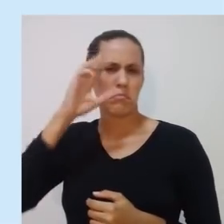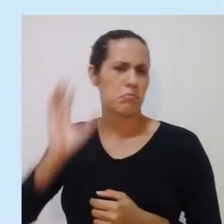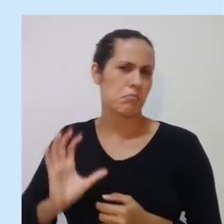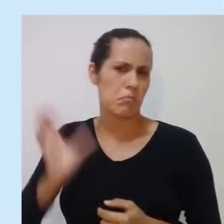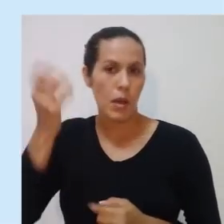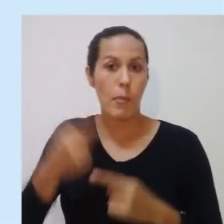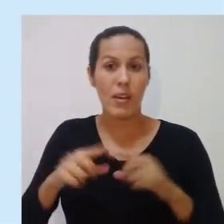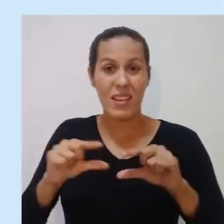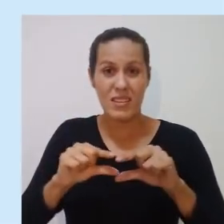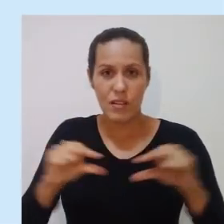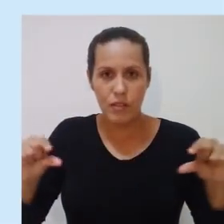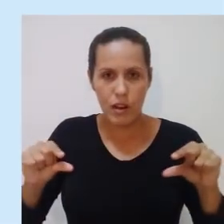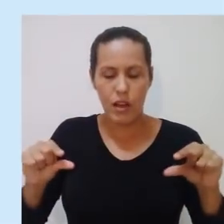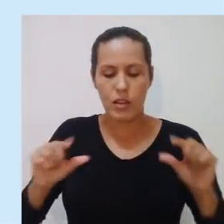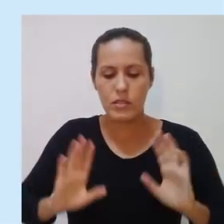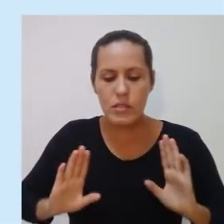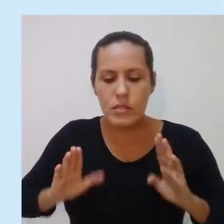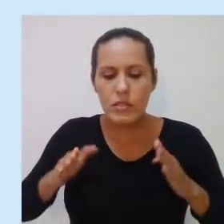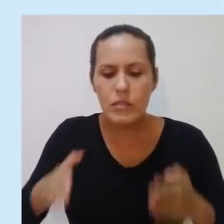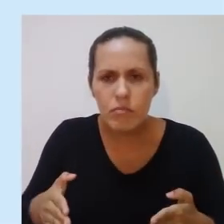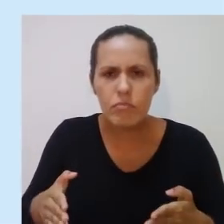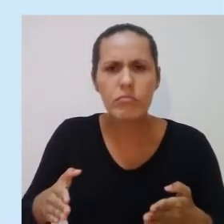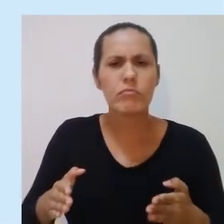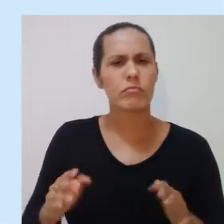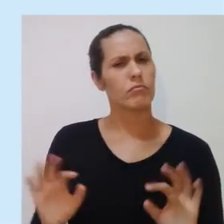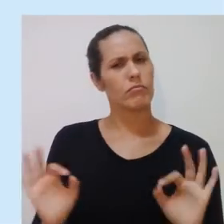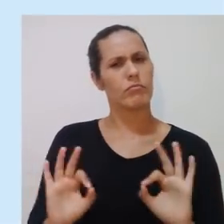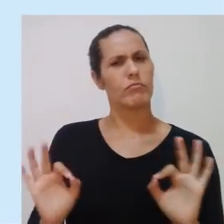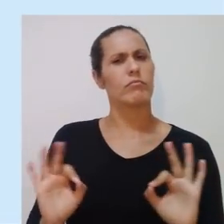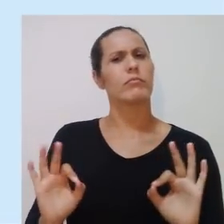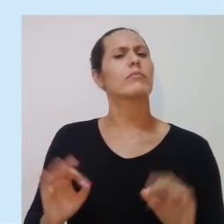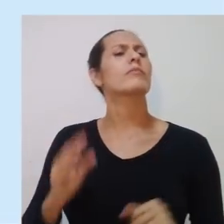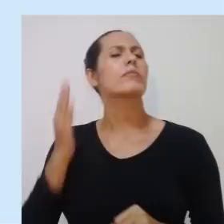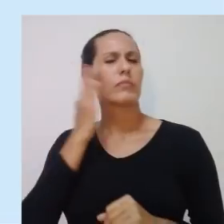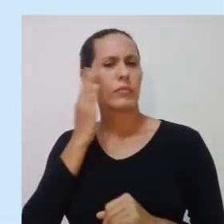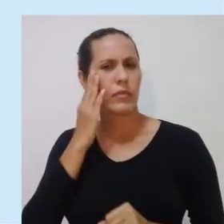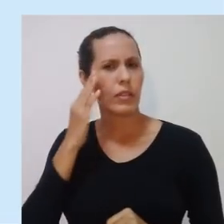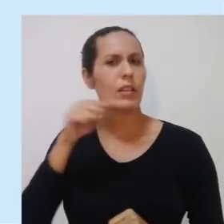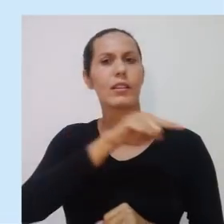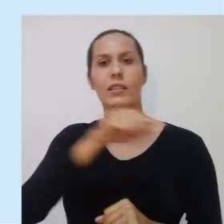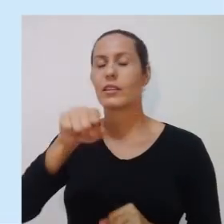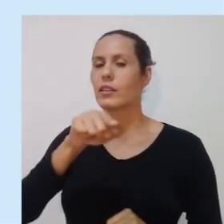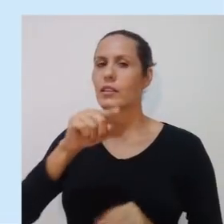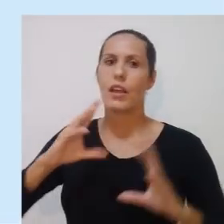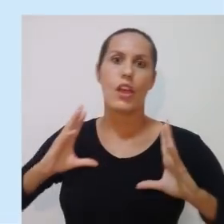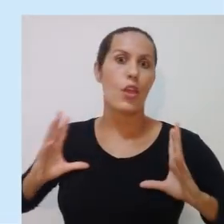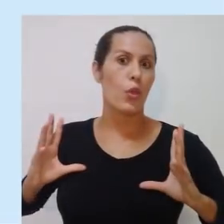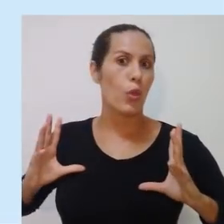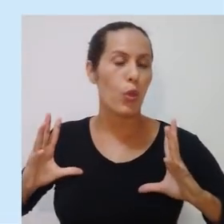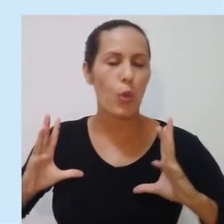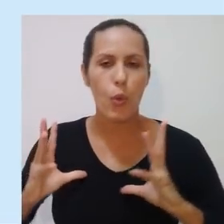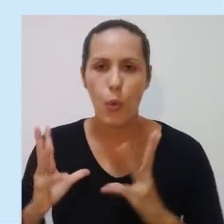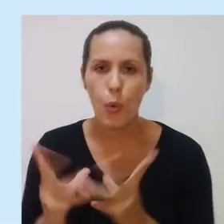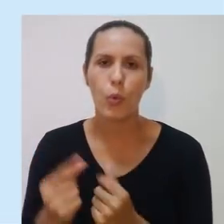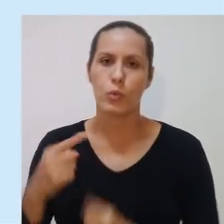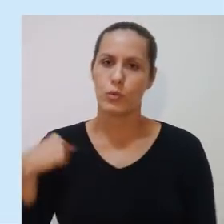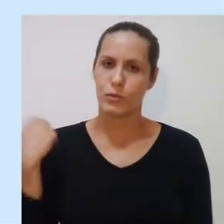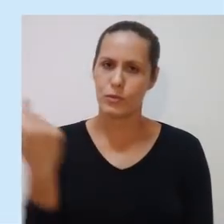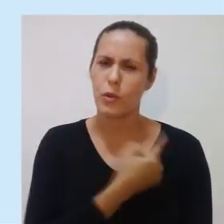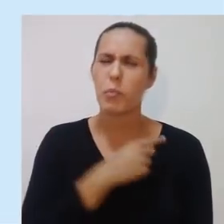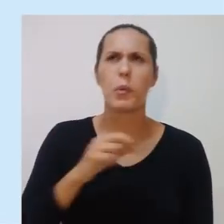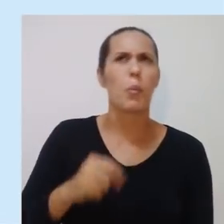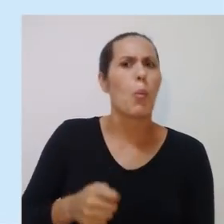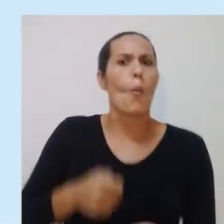específica, mas essa frase não é de uma situação específica. E eu tenho certeza que todos nós, pelo